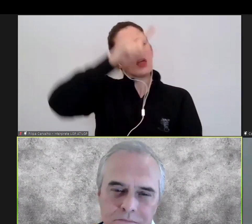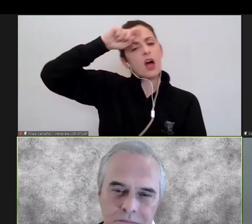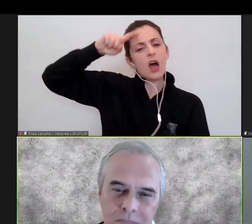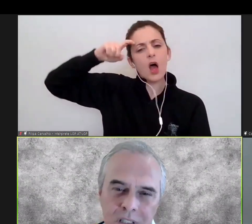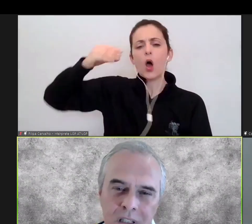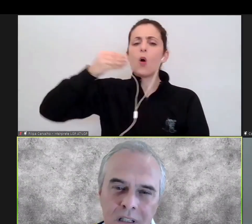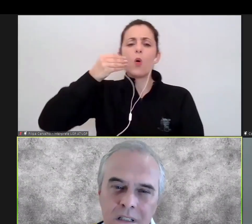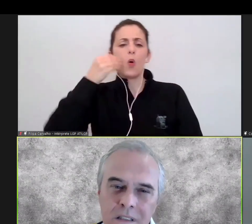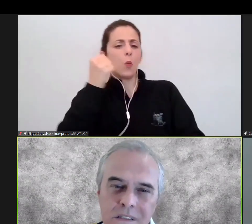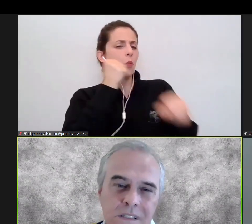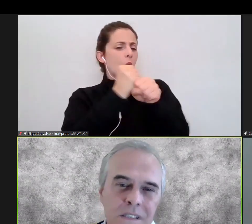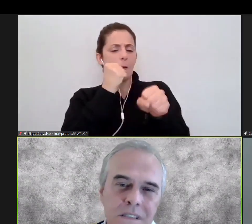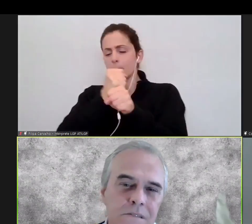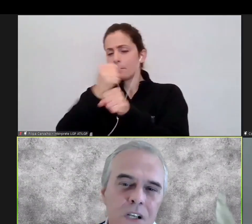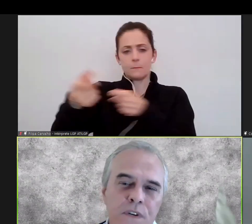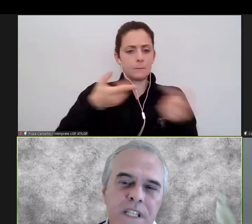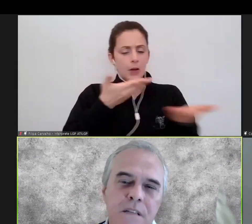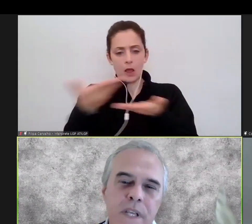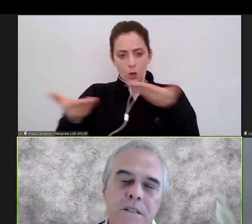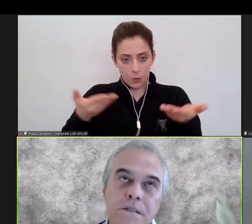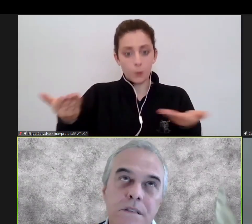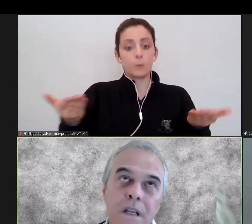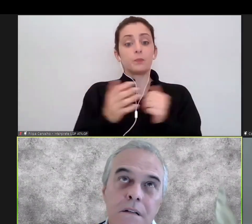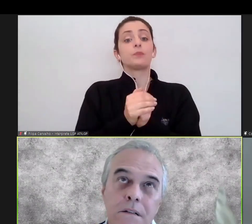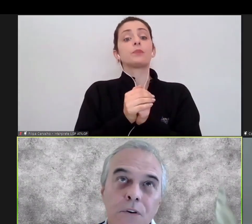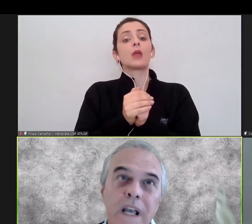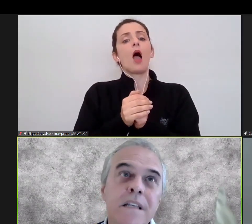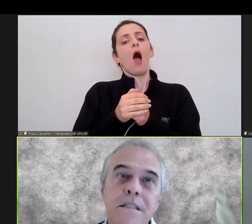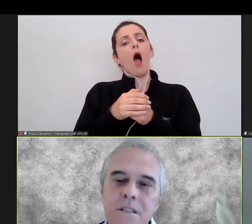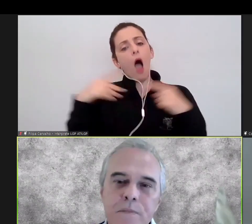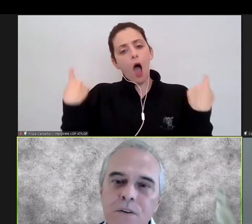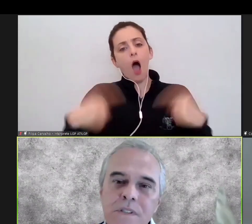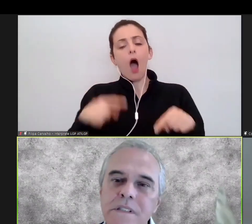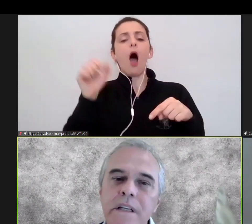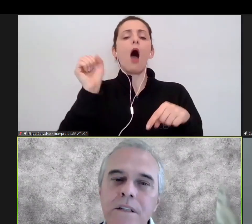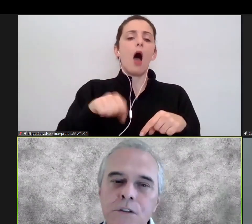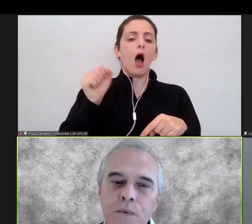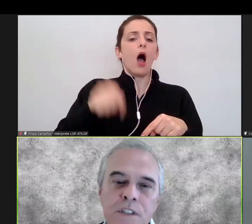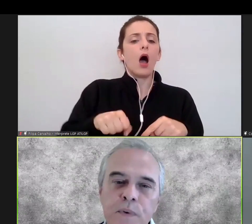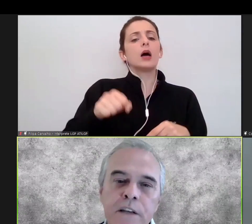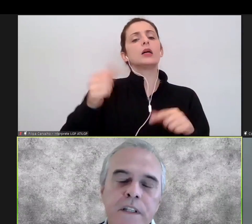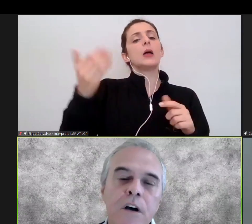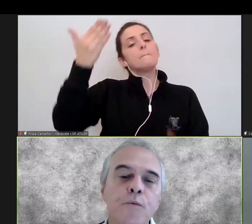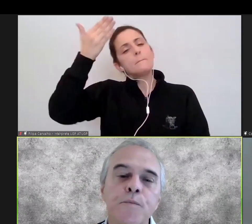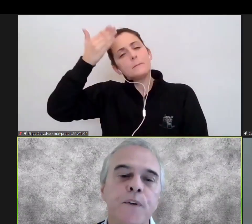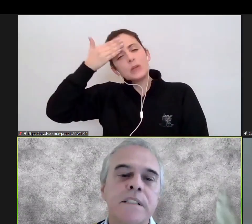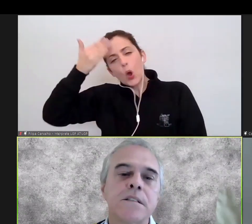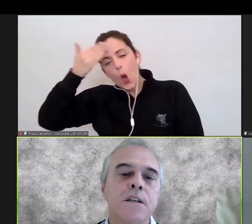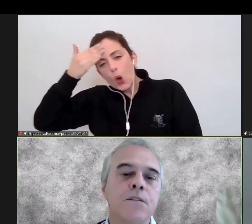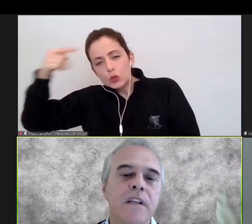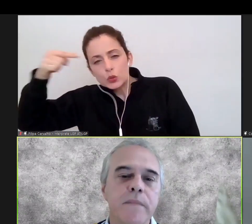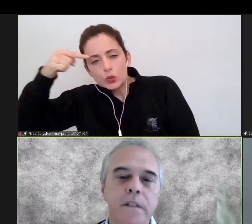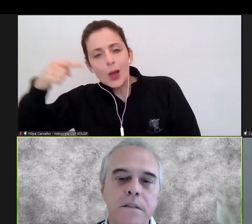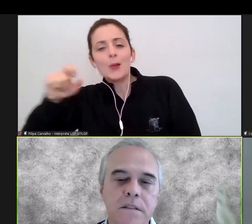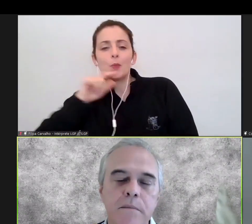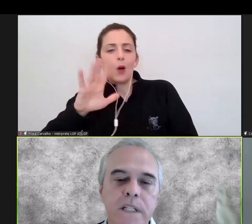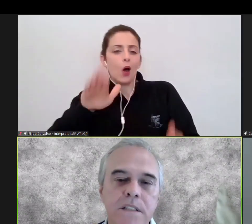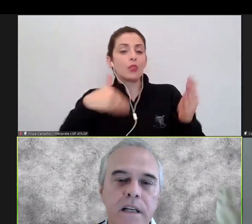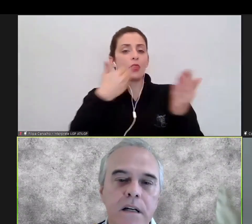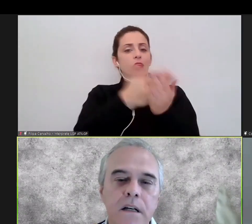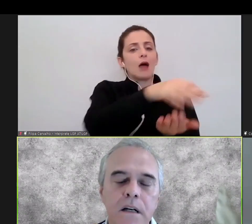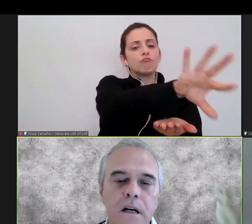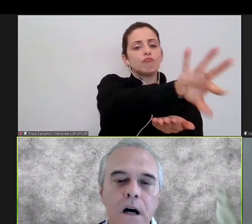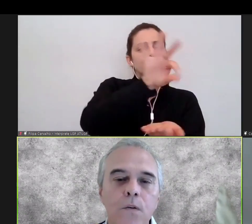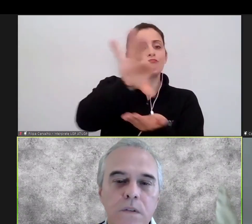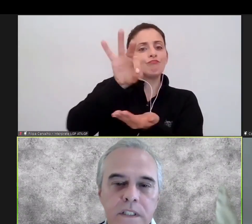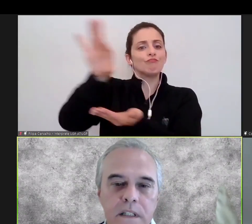emprego. Existe, assim, um reconhecimento de que a ocorrência de preconceitos pode afetar o processo de recrutamento. Isso também já